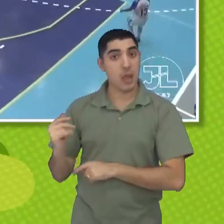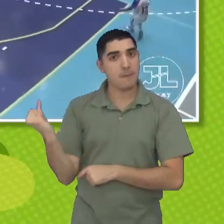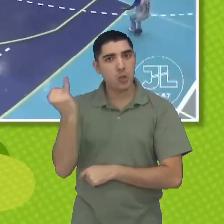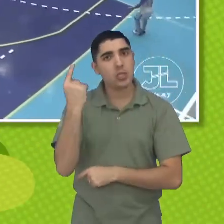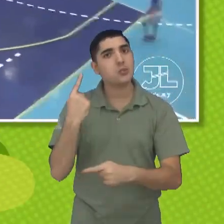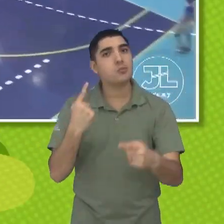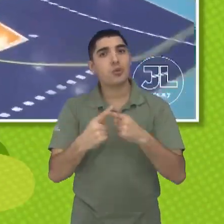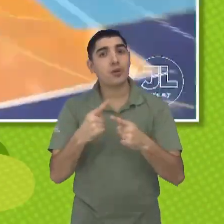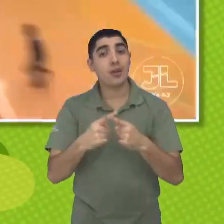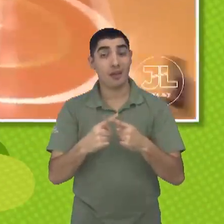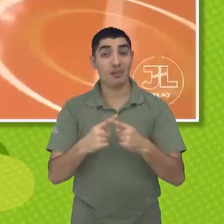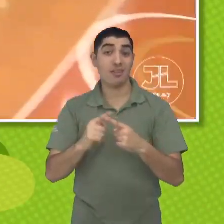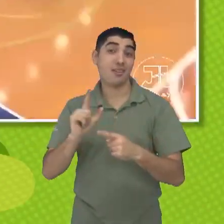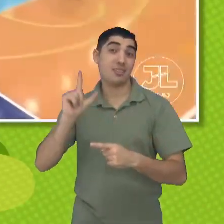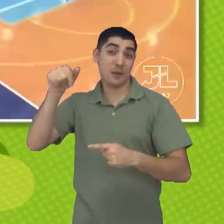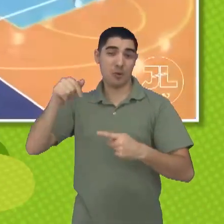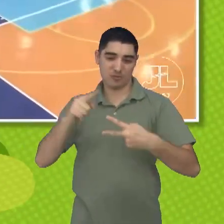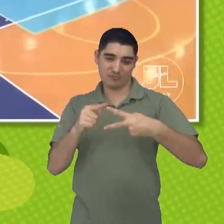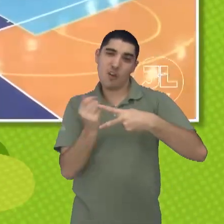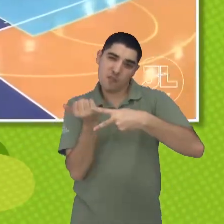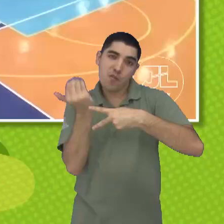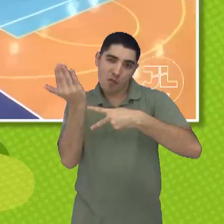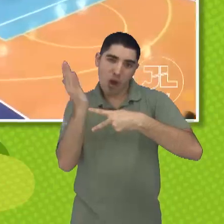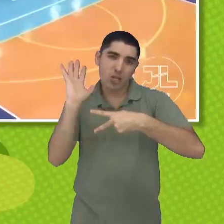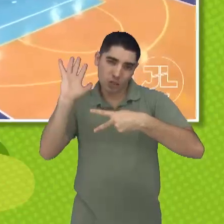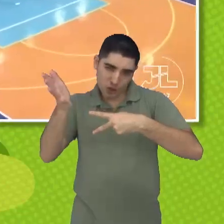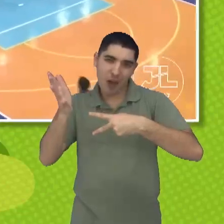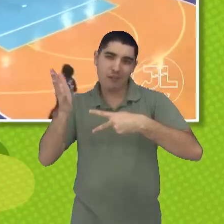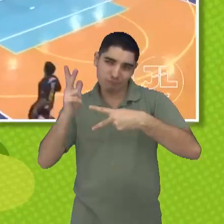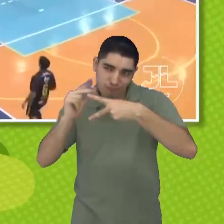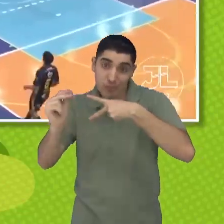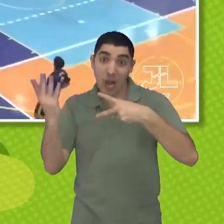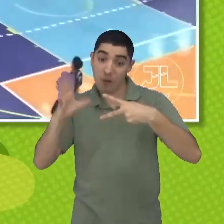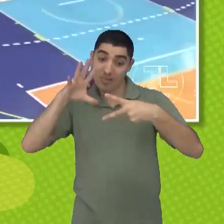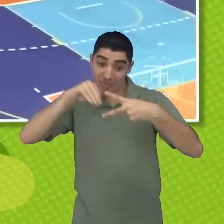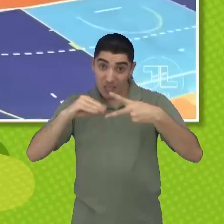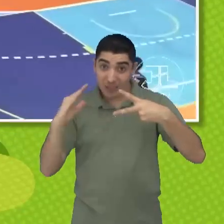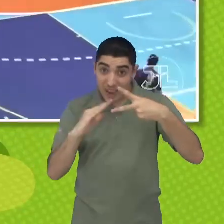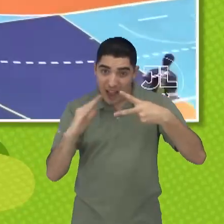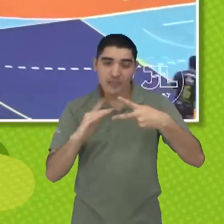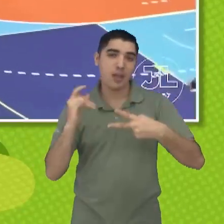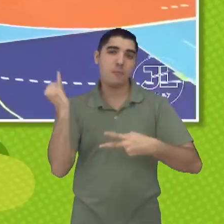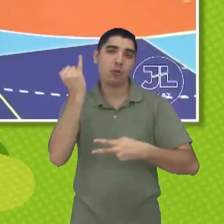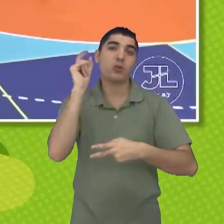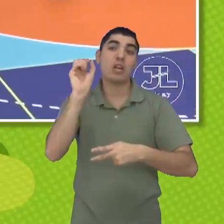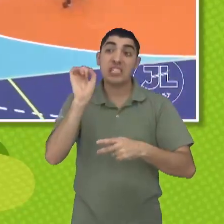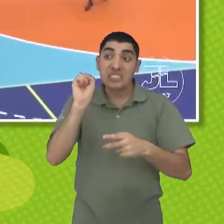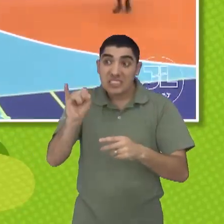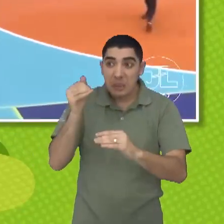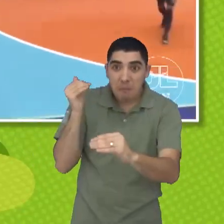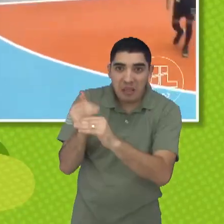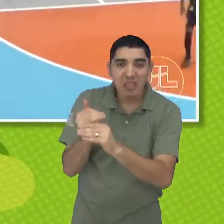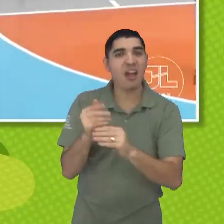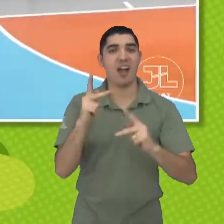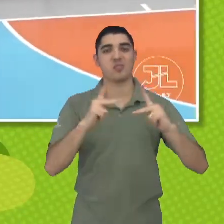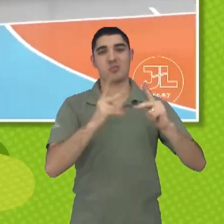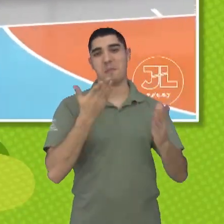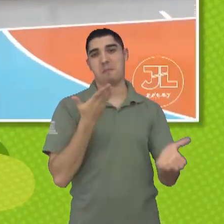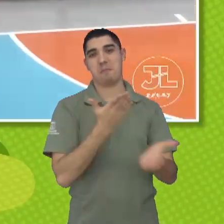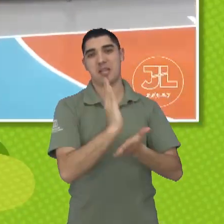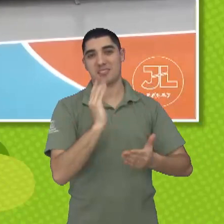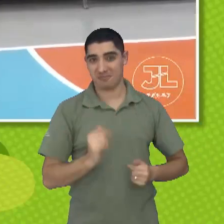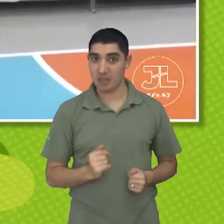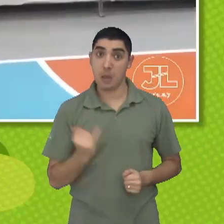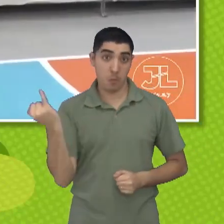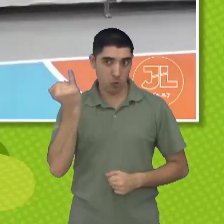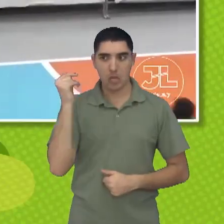José a vantagem de jogar pelo empate. Isso é muito importante quando se trata de uma semifinal. Então, parabéns tanto para o futsal